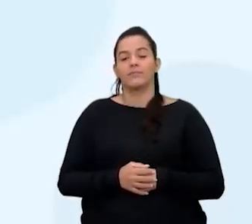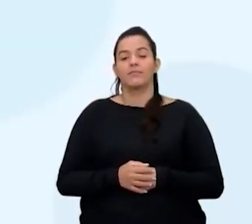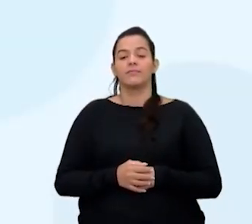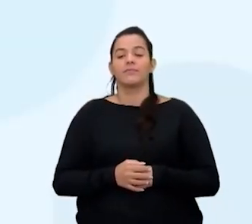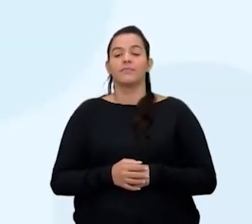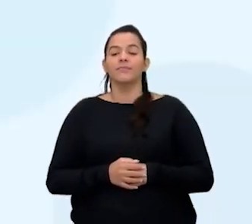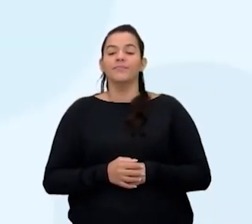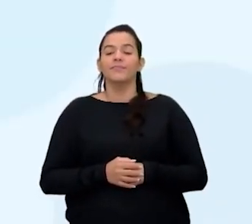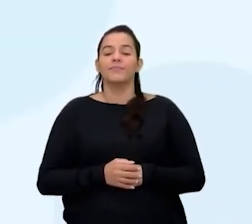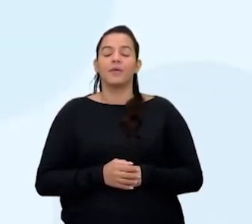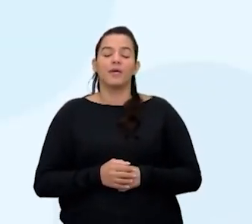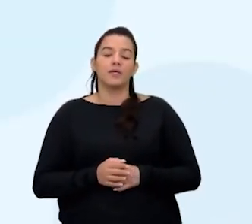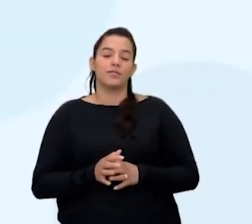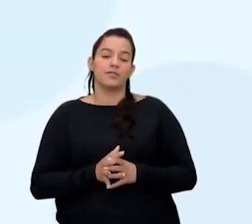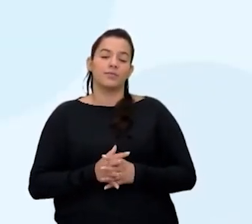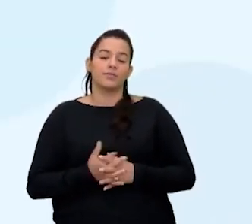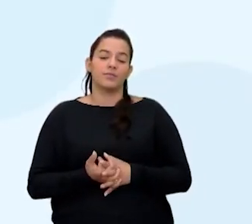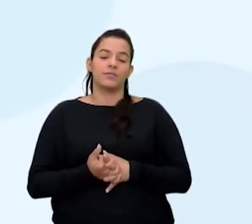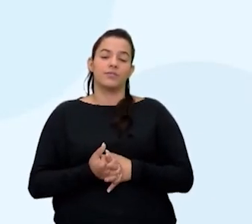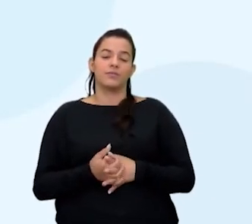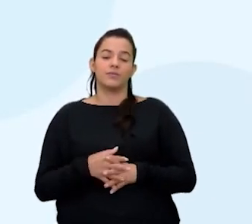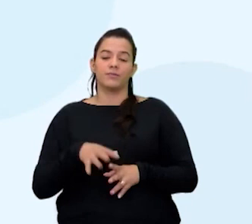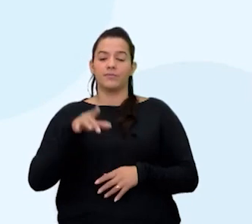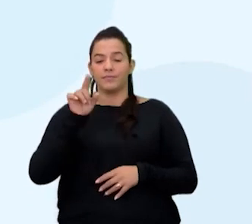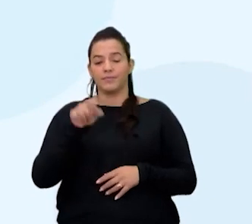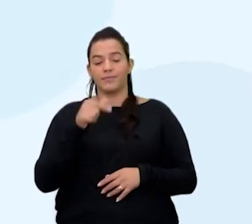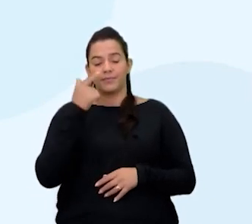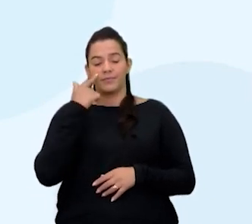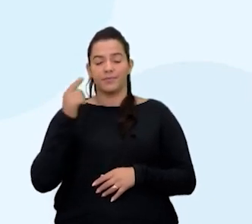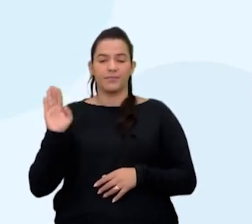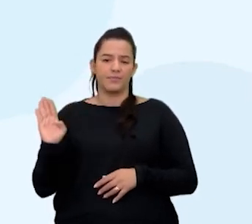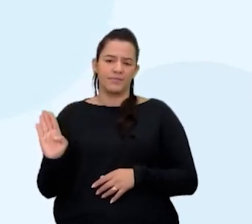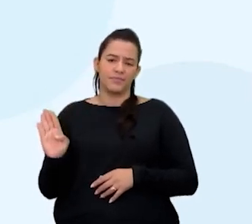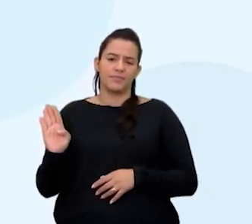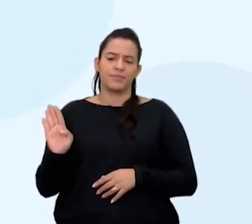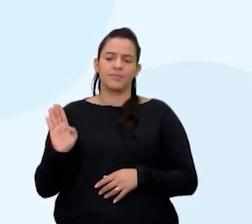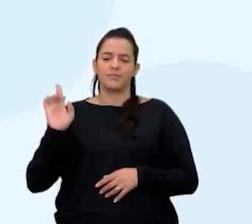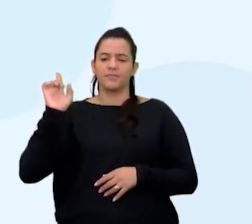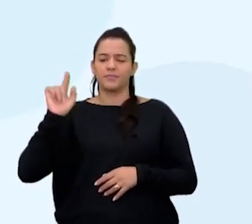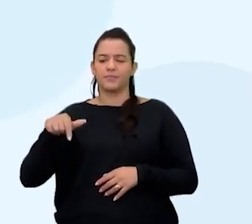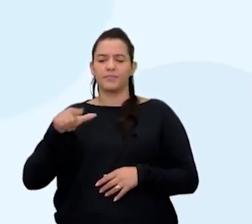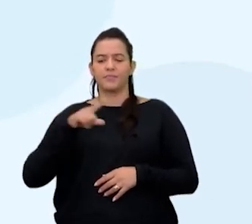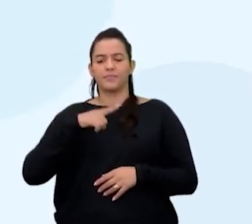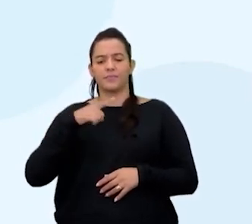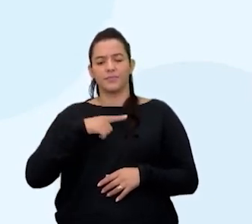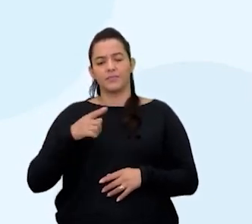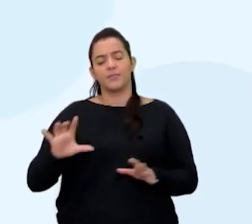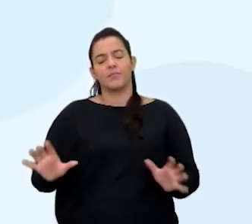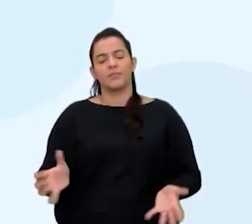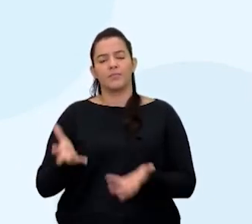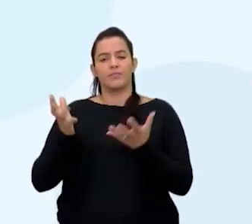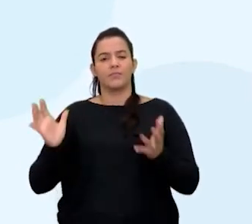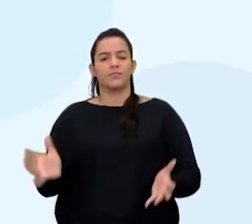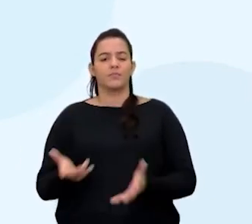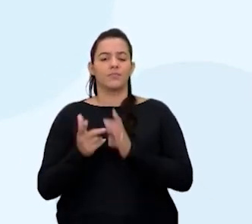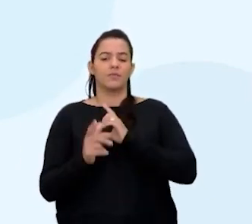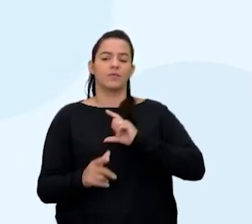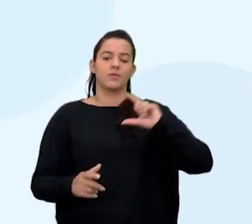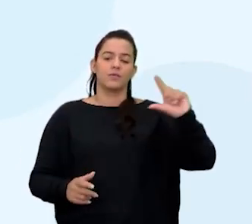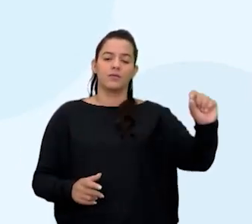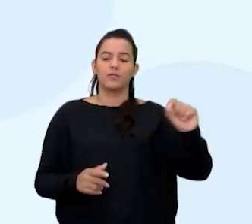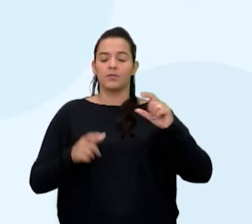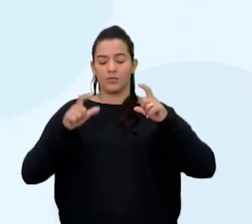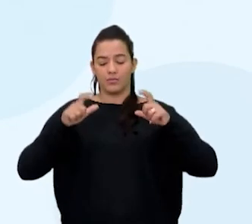né? Aparece agora B, os fatores motivacionais de saída do local de